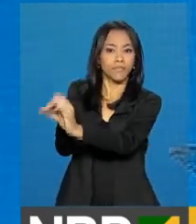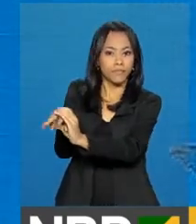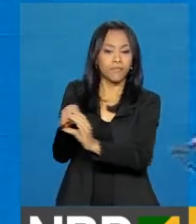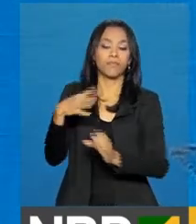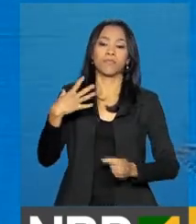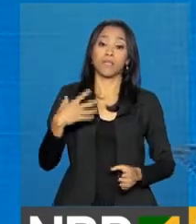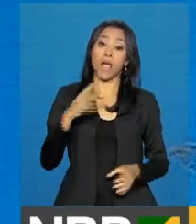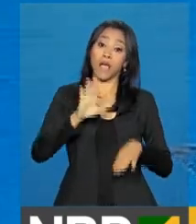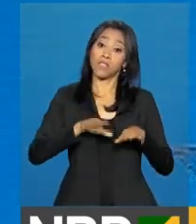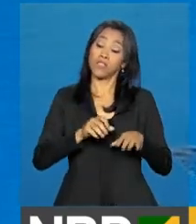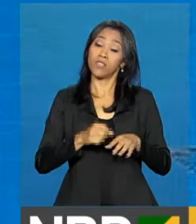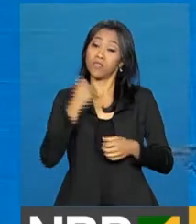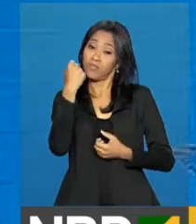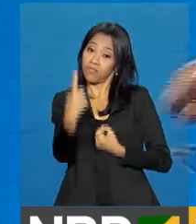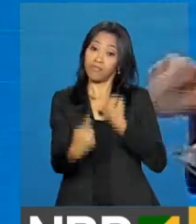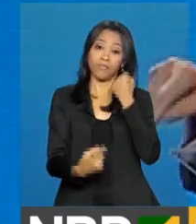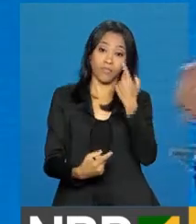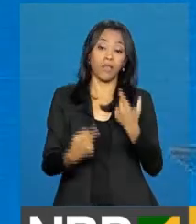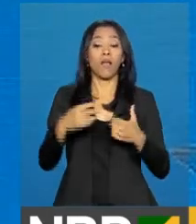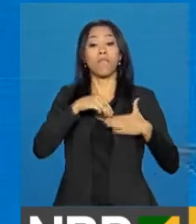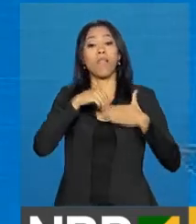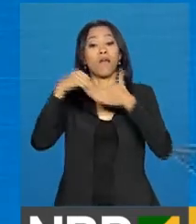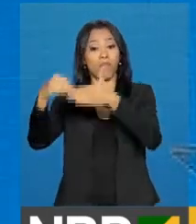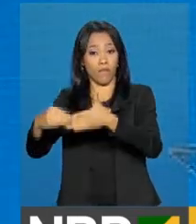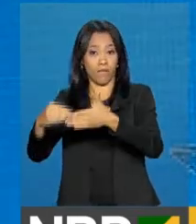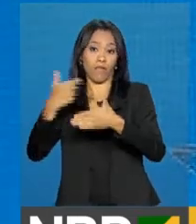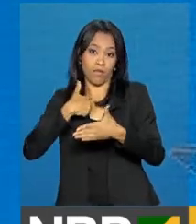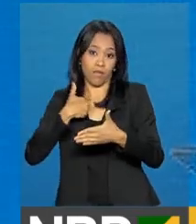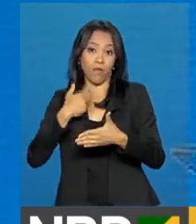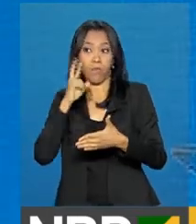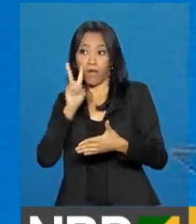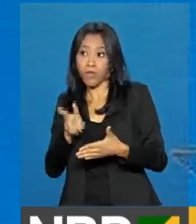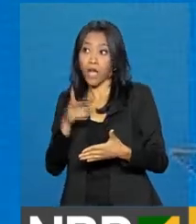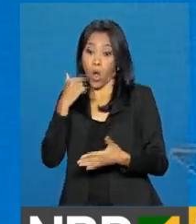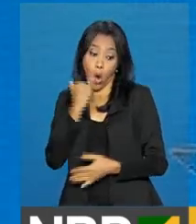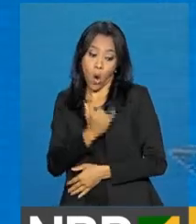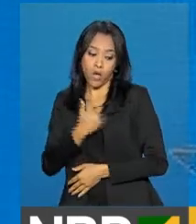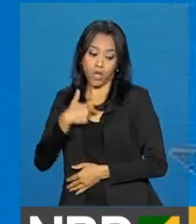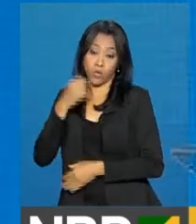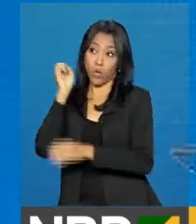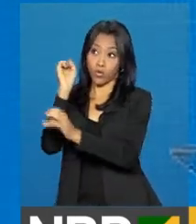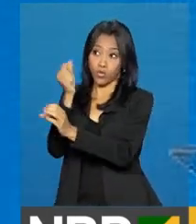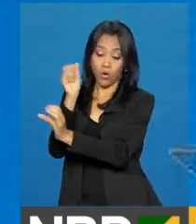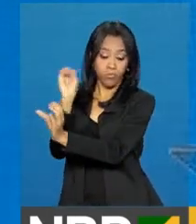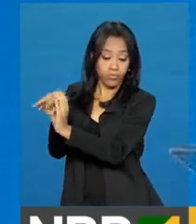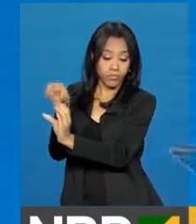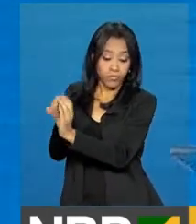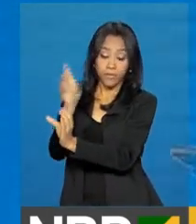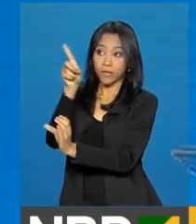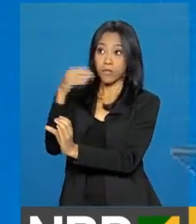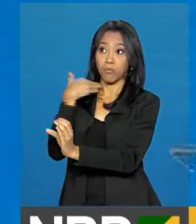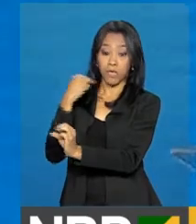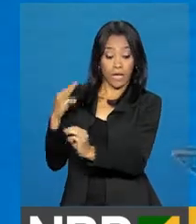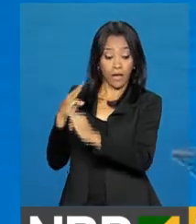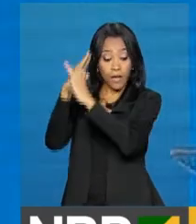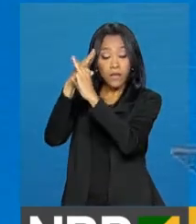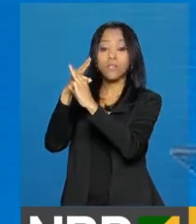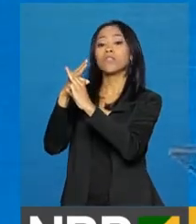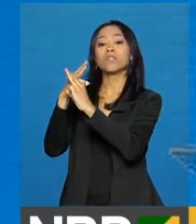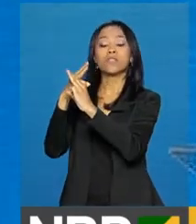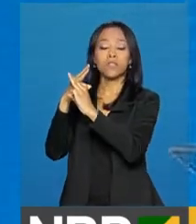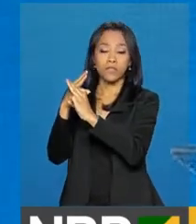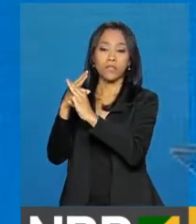me levava e dizia: olha, estou depositando aqui na Caixa Econômica Federal uma importância